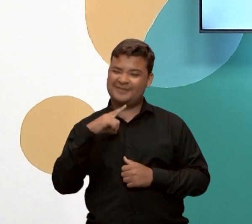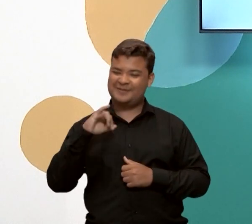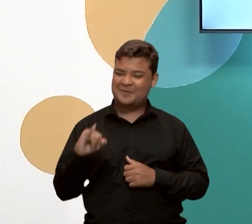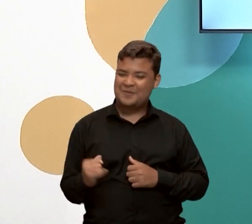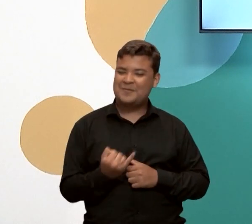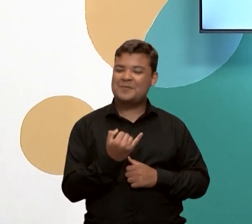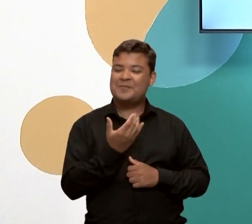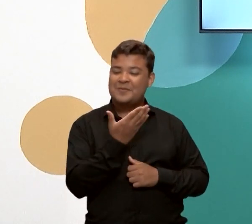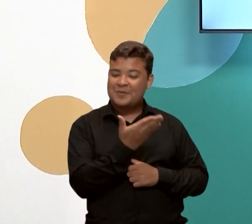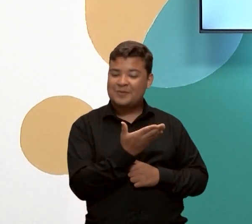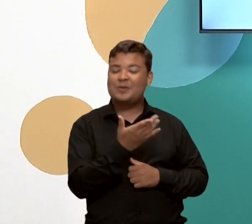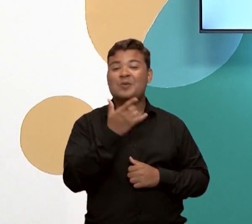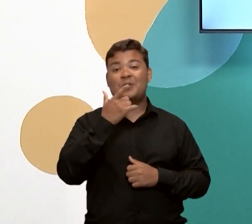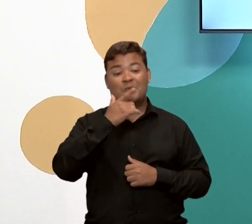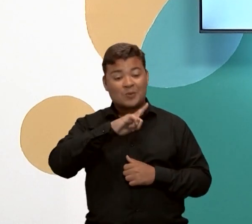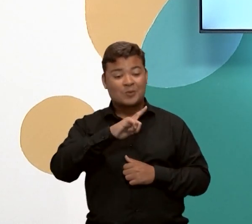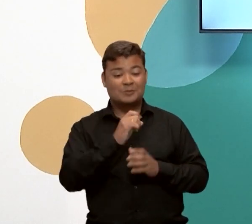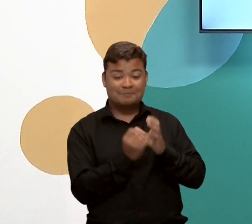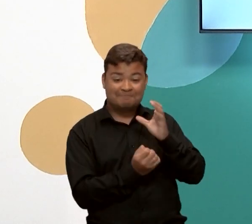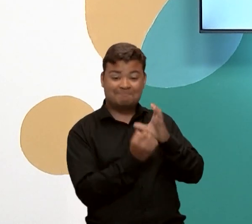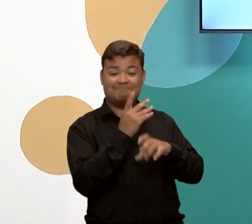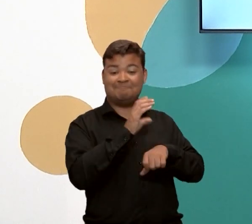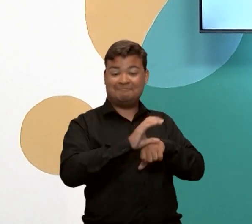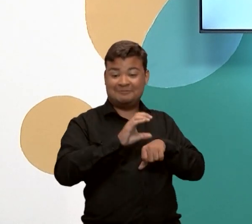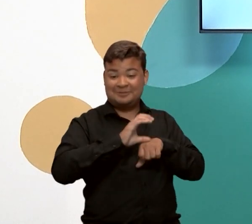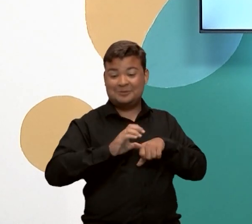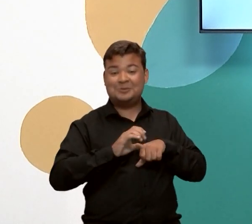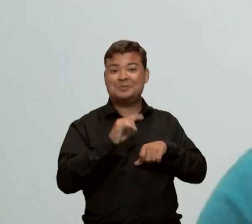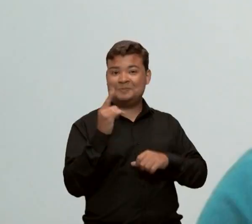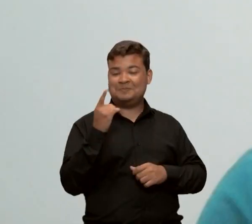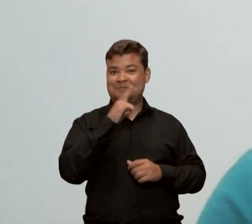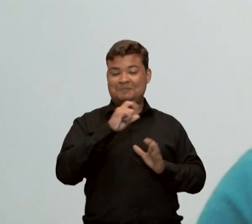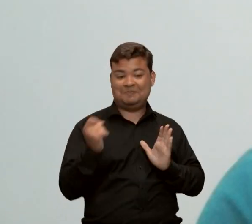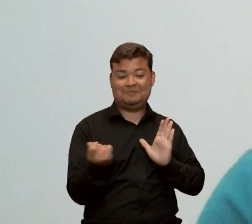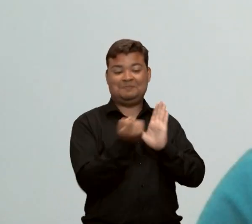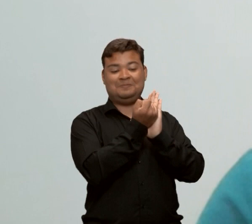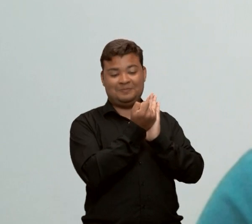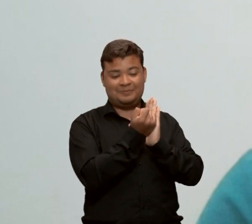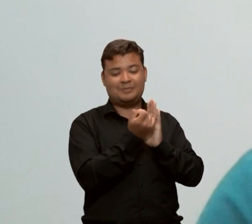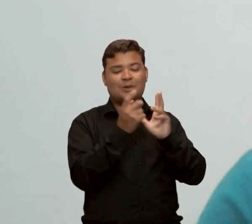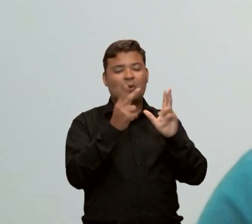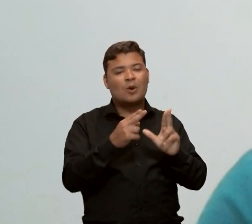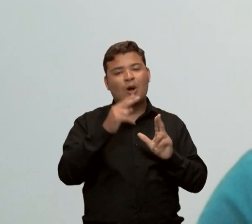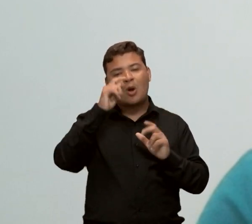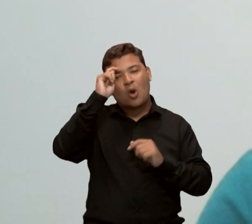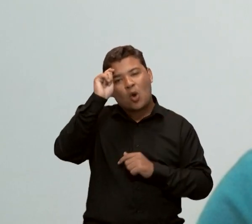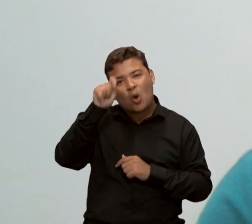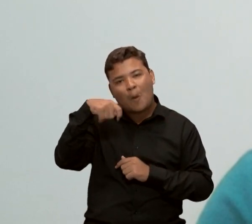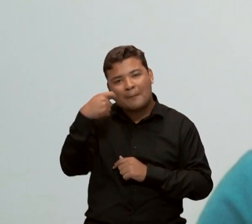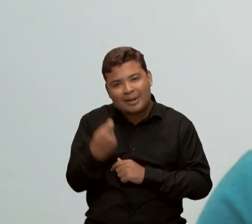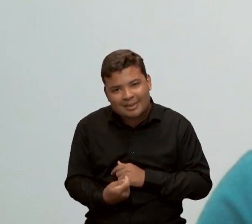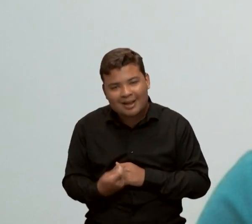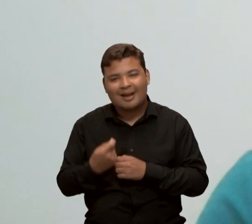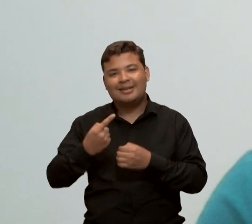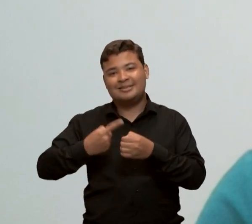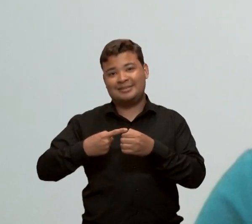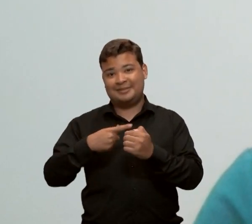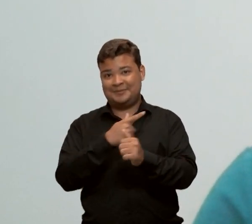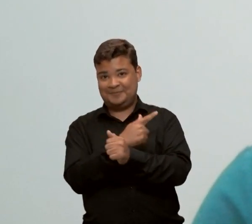para concluir, para fazer esse curso sair esse ano, uma forma de homenagear a cidade de Aparecida de